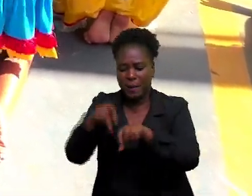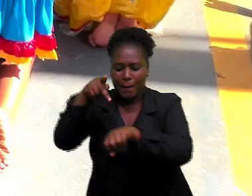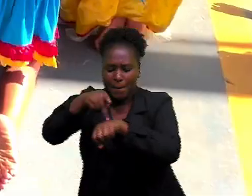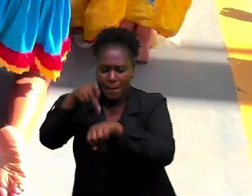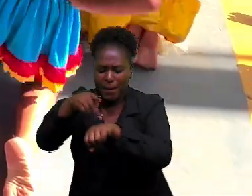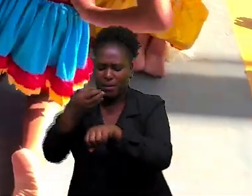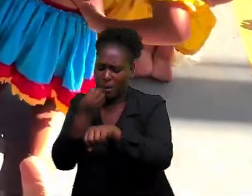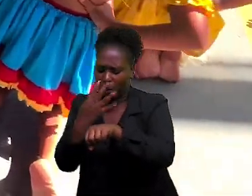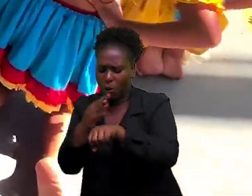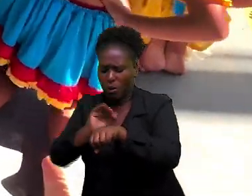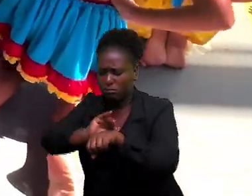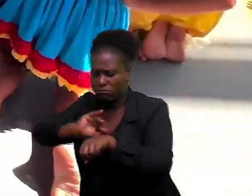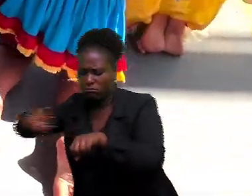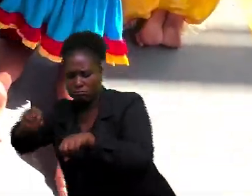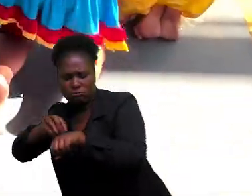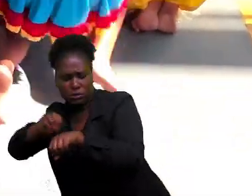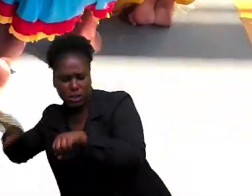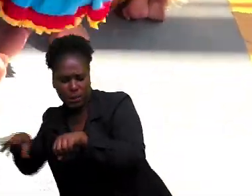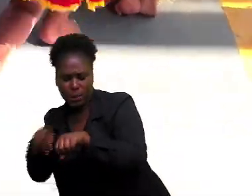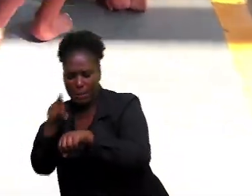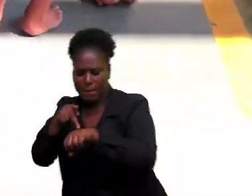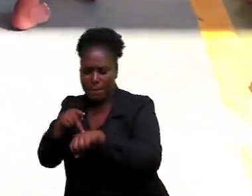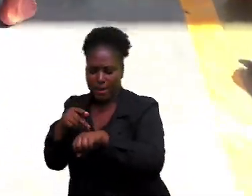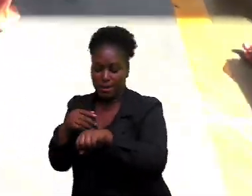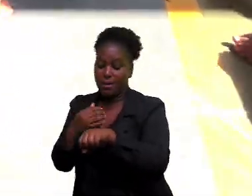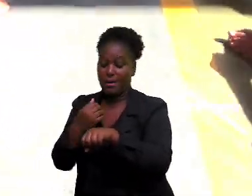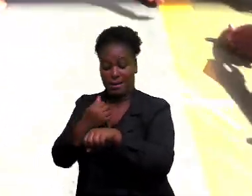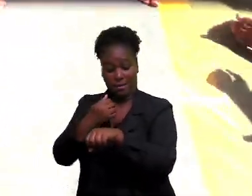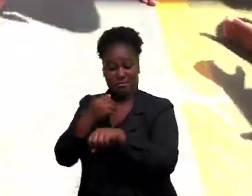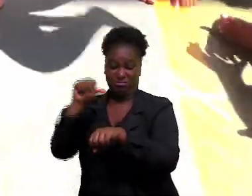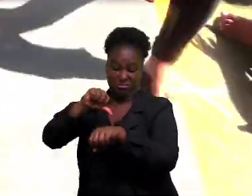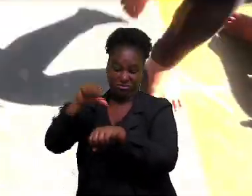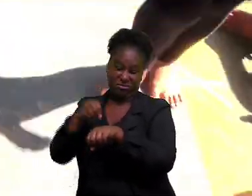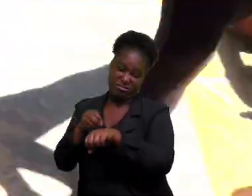pra escolher, o que é que se vai fazer?